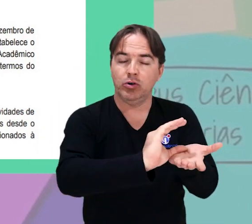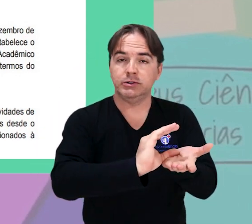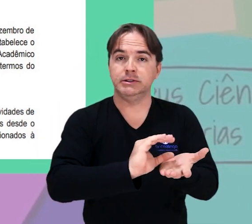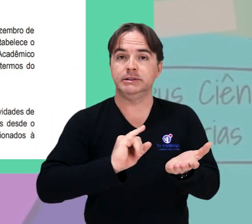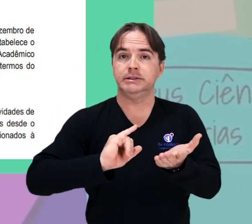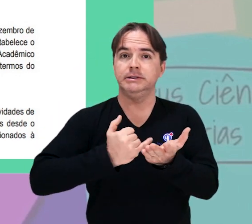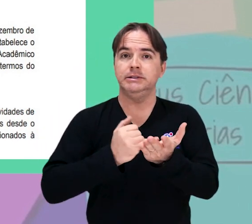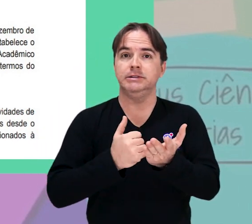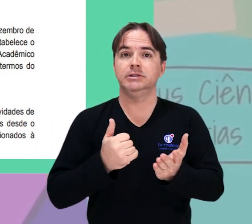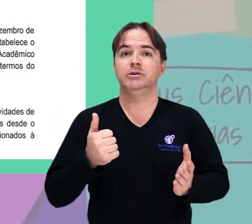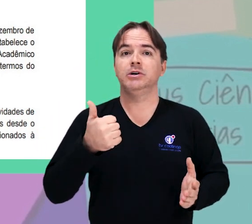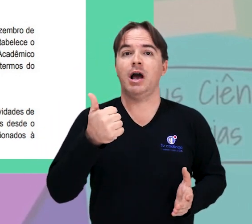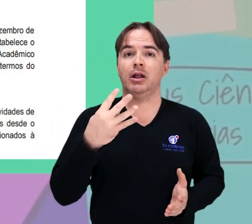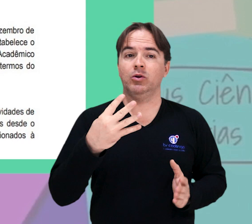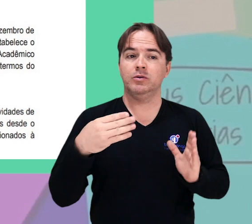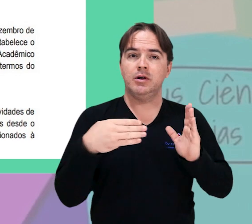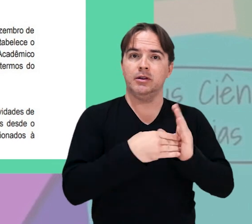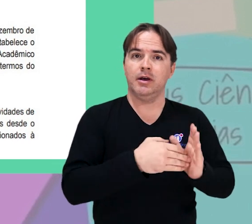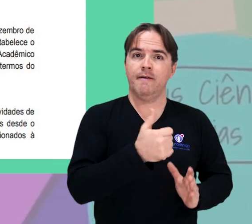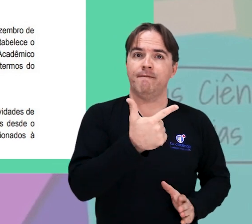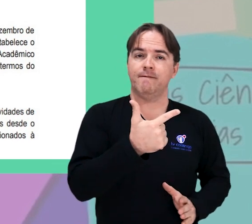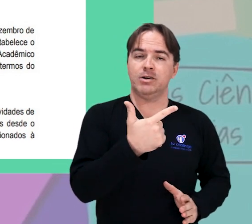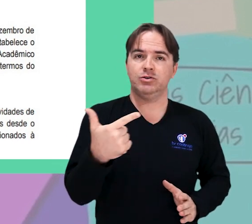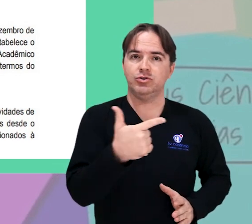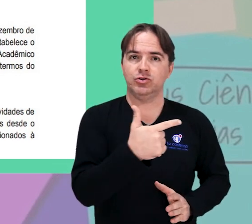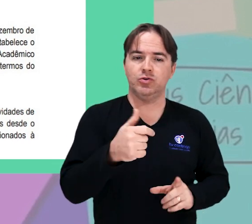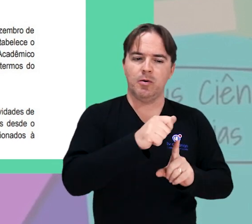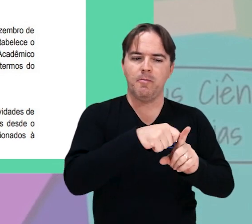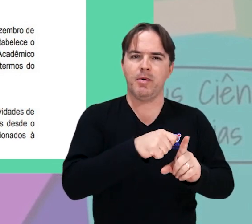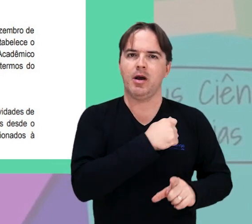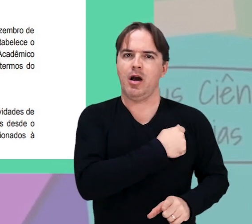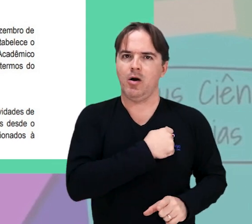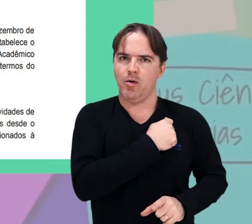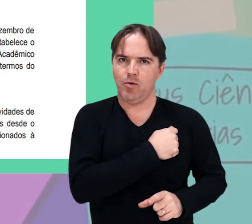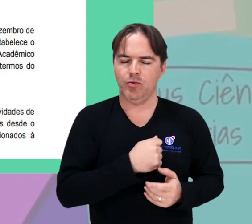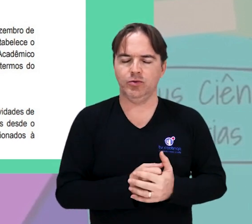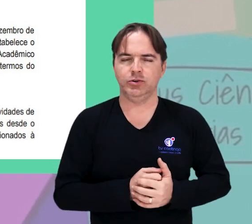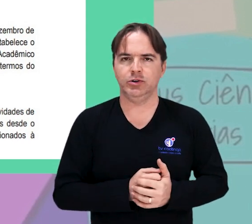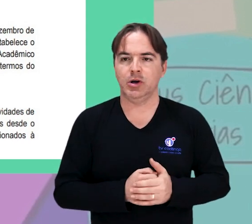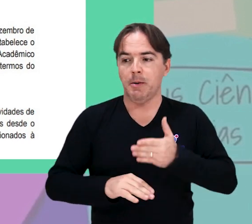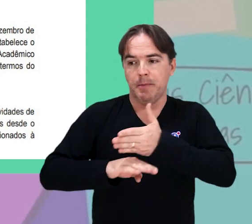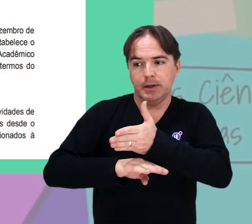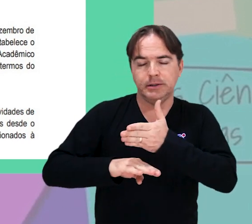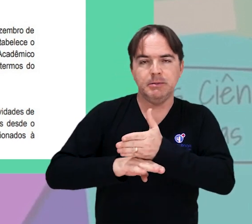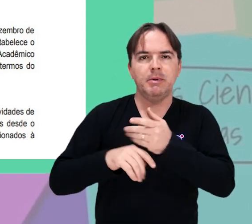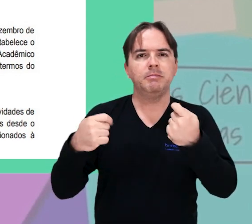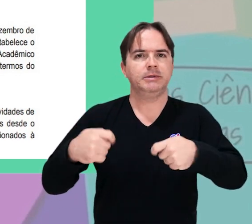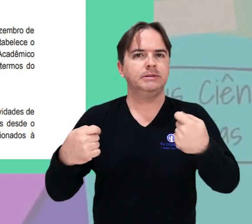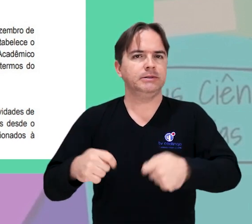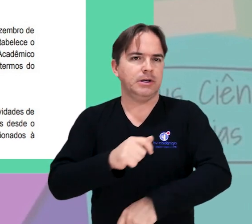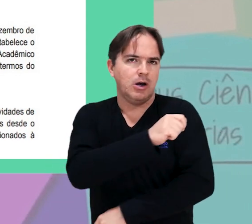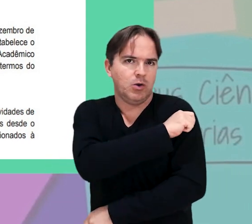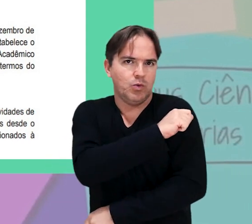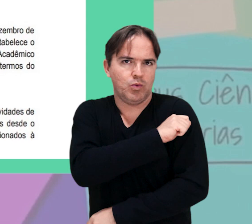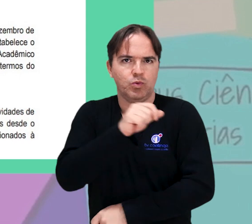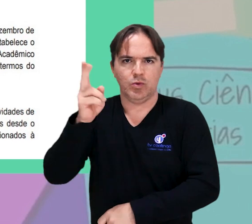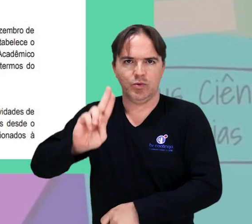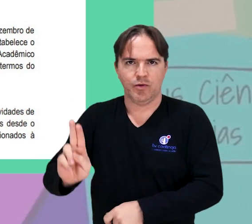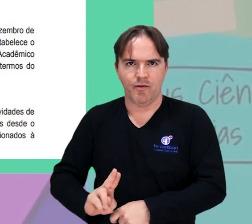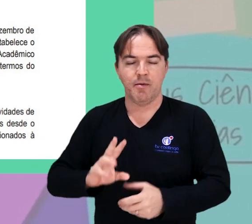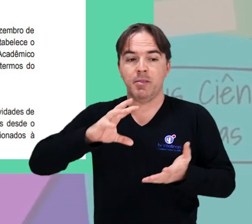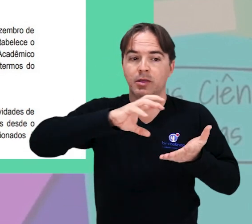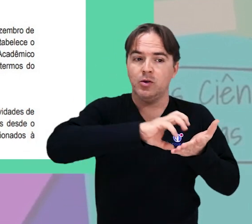e 22 de Agosto os candidatos devem ser estudantes da univasf está na primeira graduação